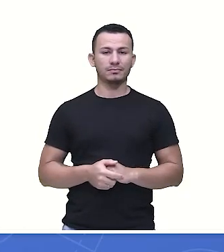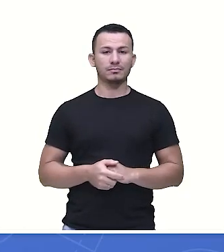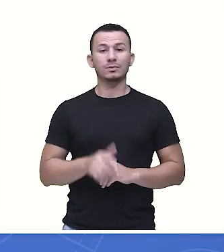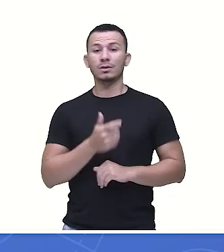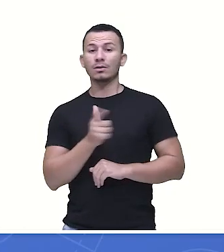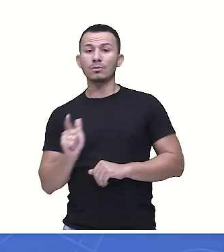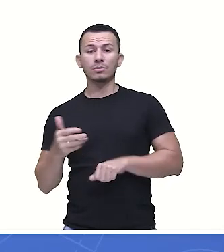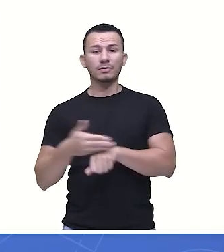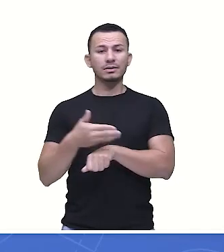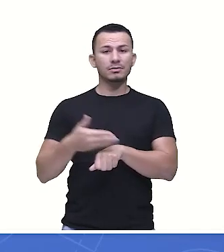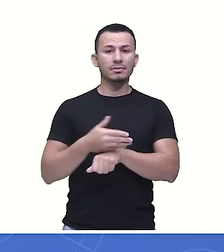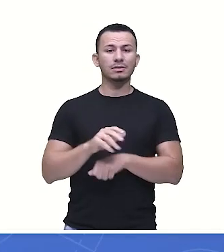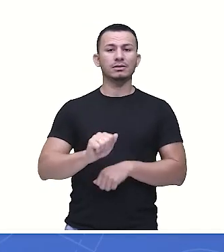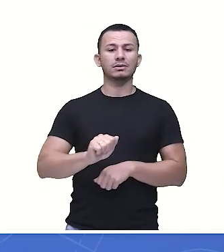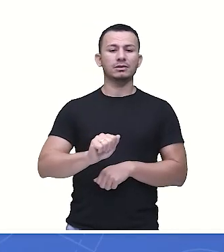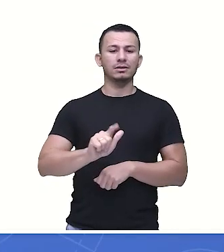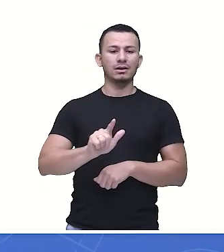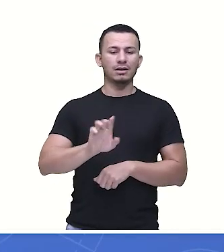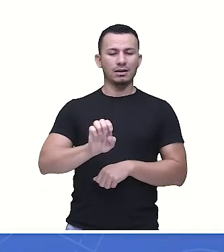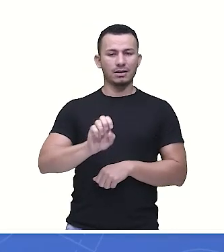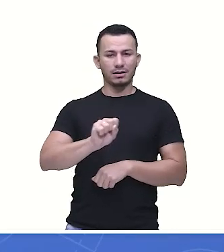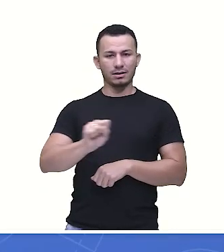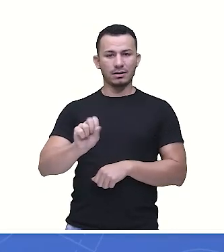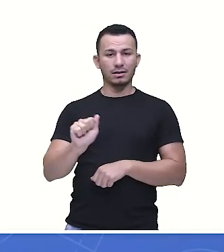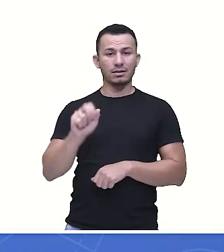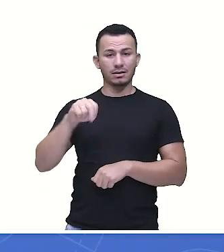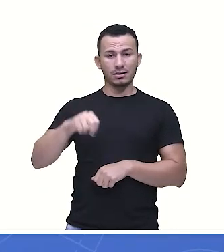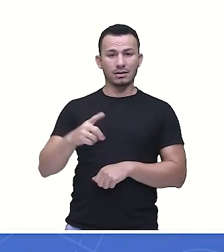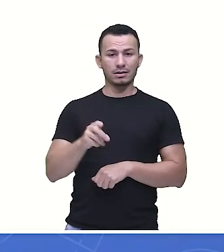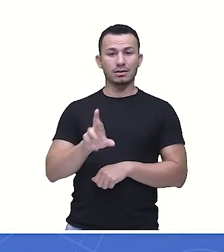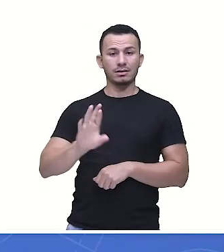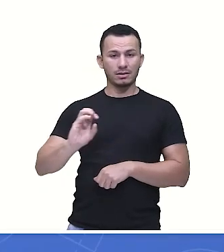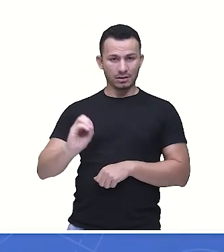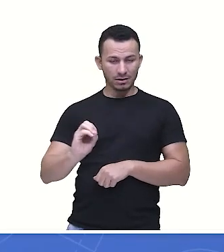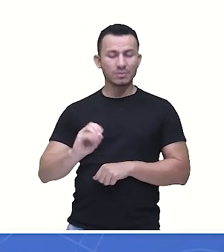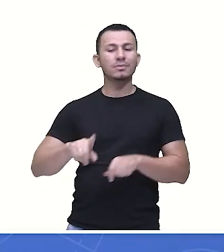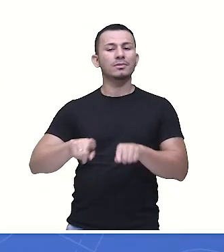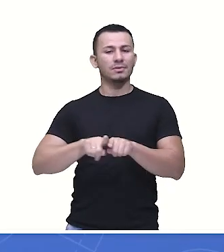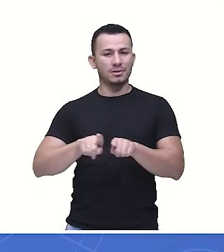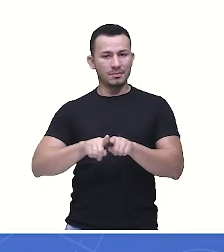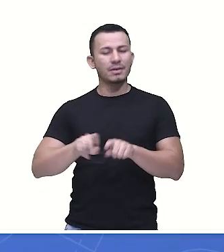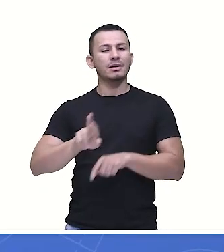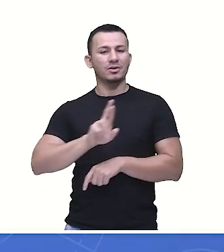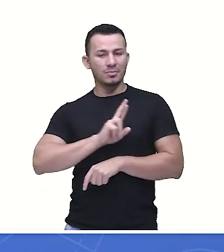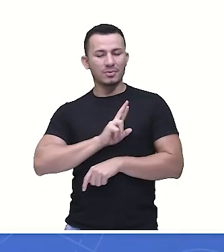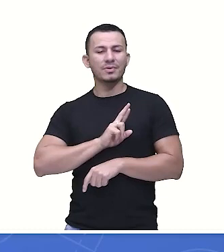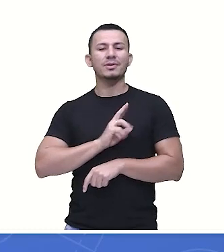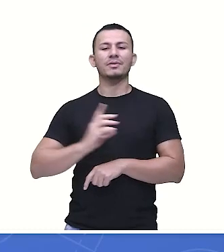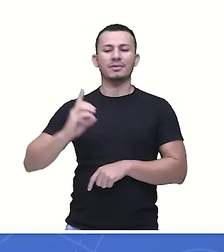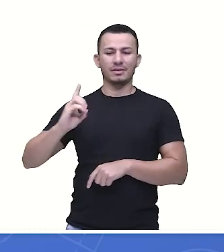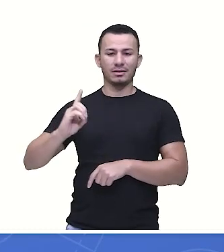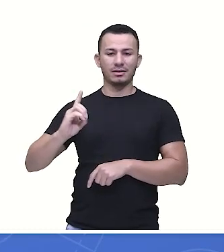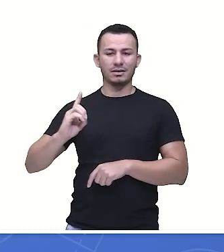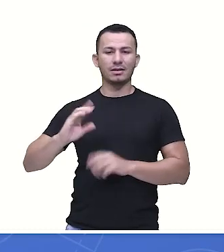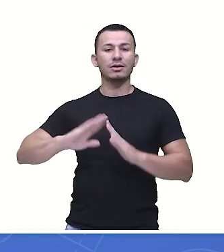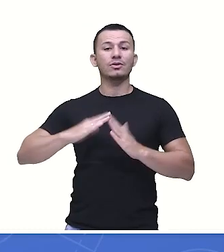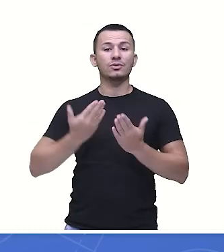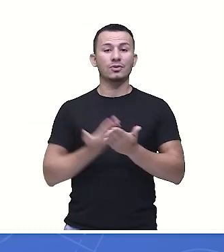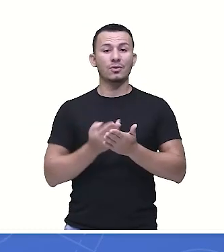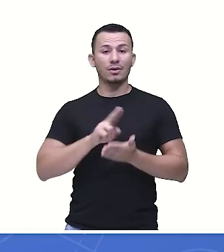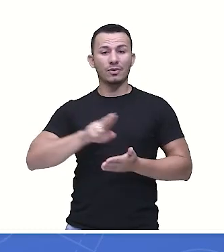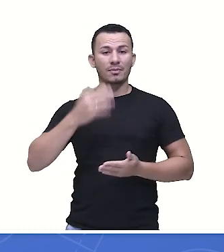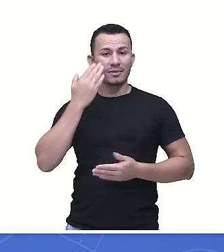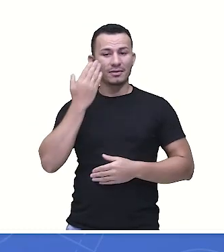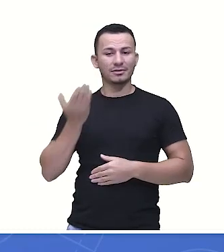aluno, Alessandro. O Alessandro, ele disse que é a letra D também, ele é da Escola Raimundo Holanda de